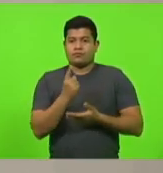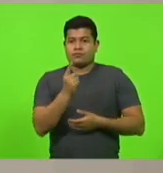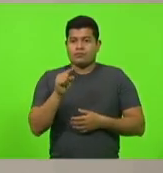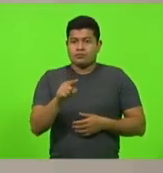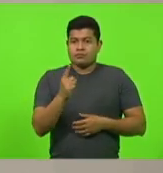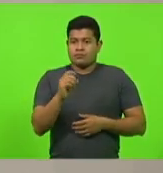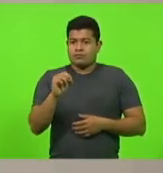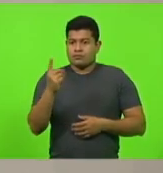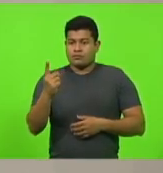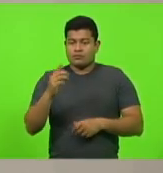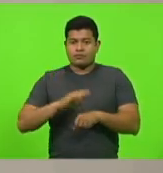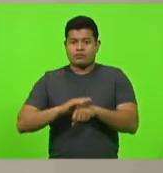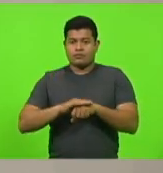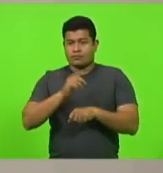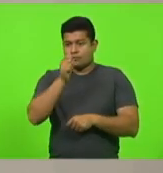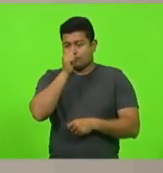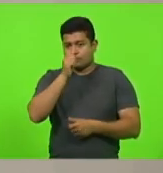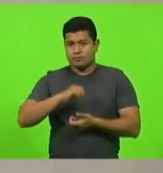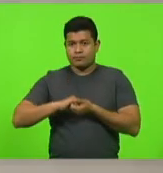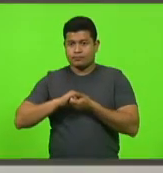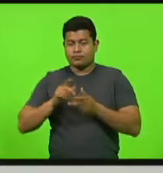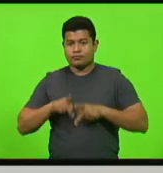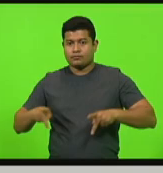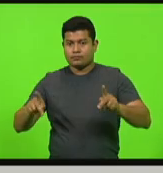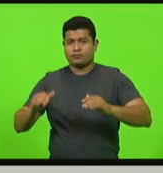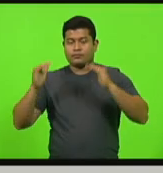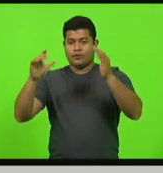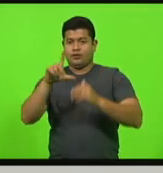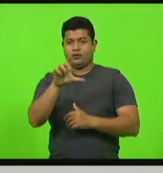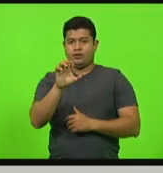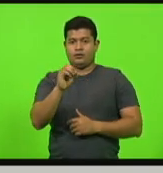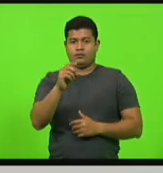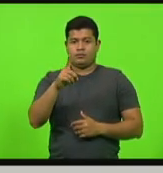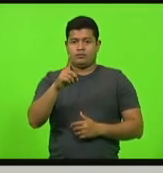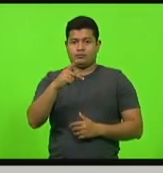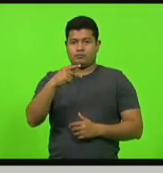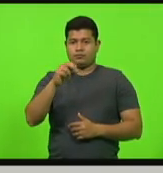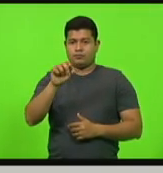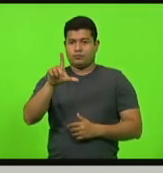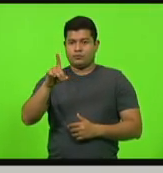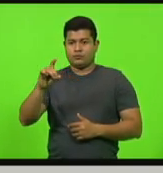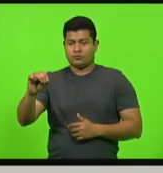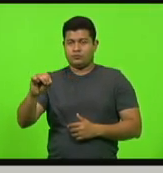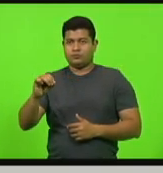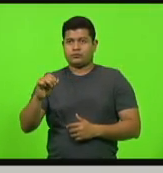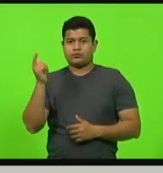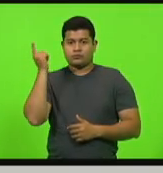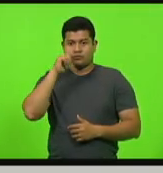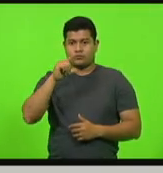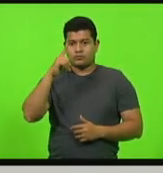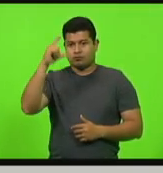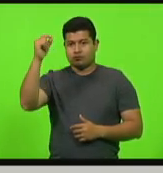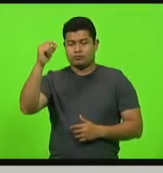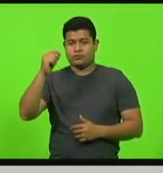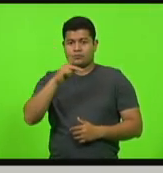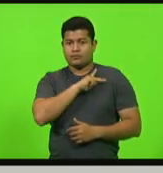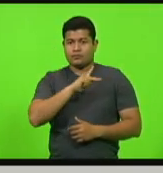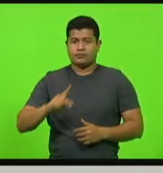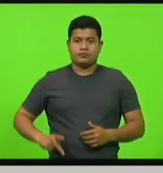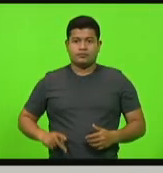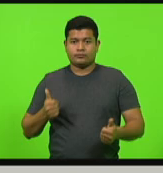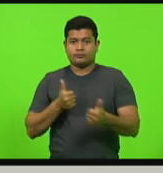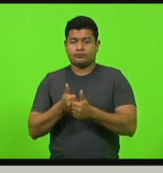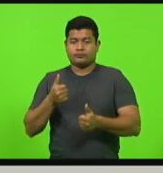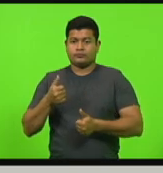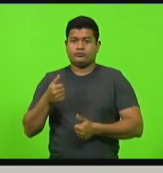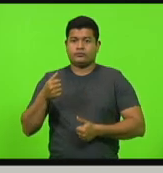1101, autor deputado João Amin, cumprimentando o desembargador Leopoldo Augusto Brigman por ter sido eleito presidente do Tribunal